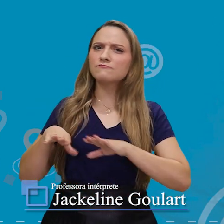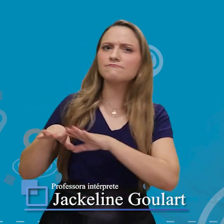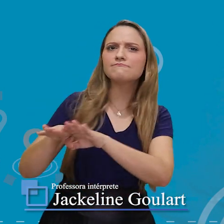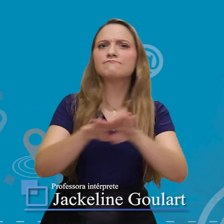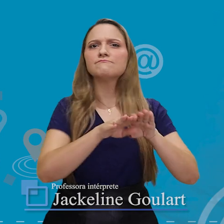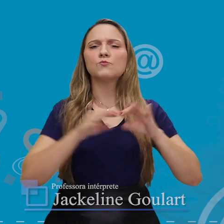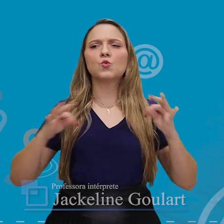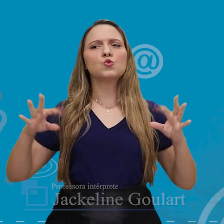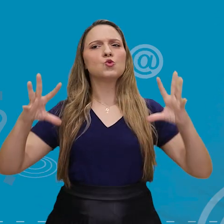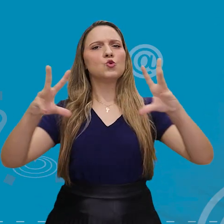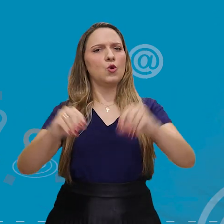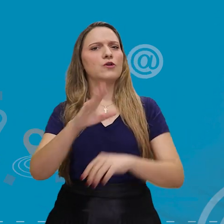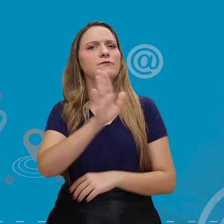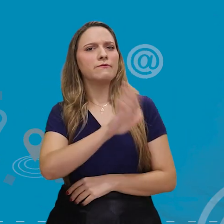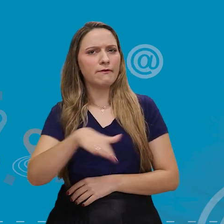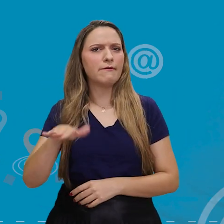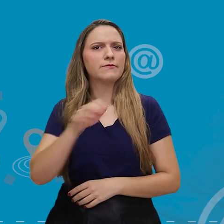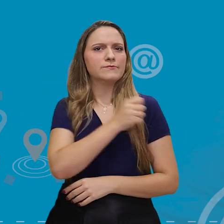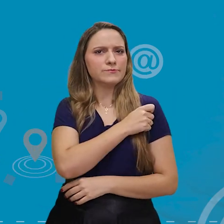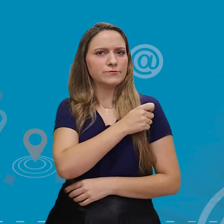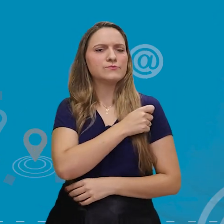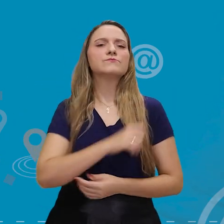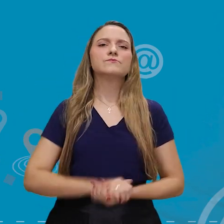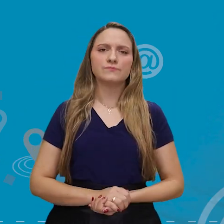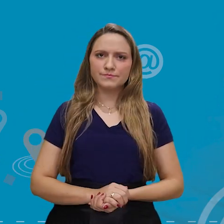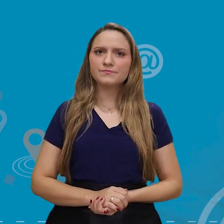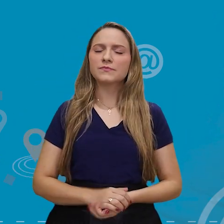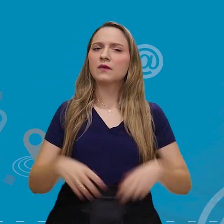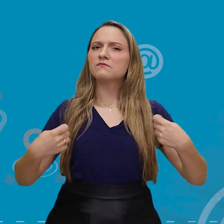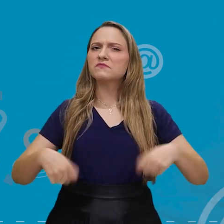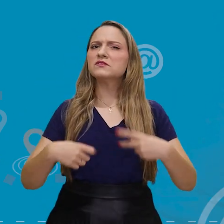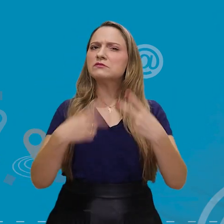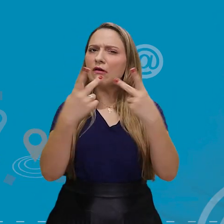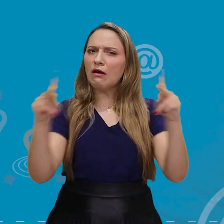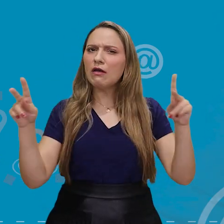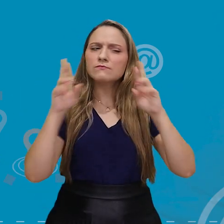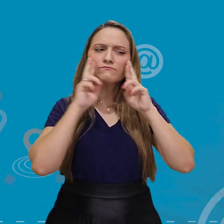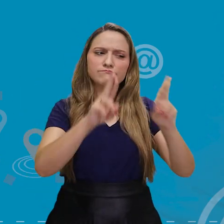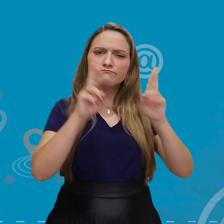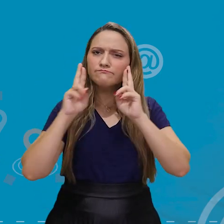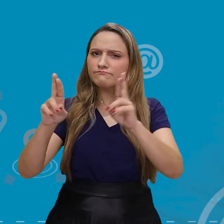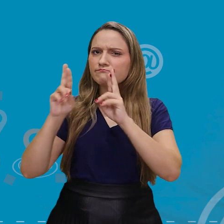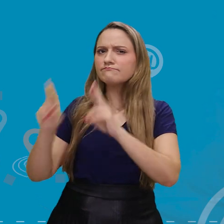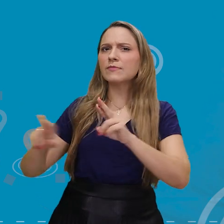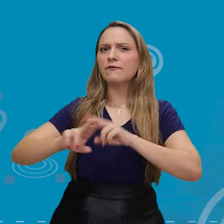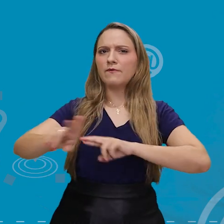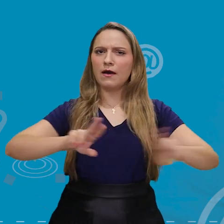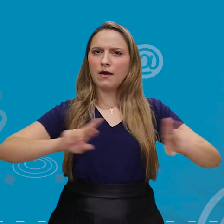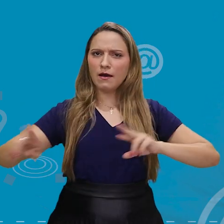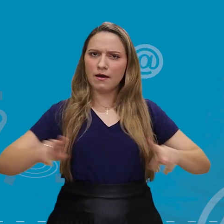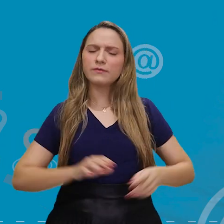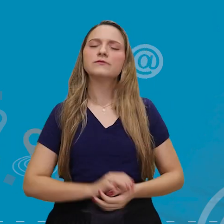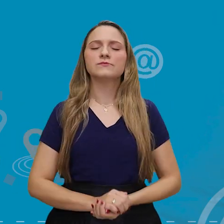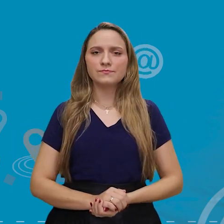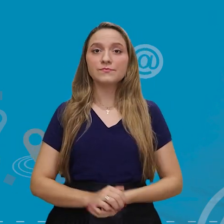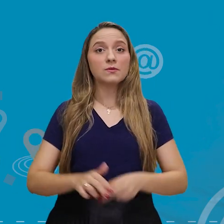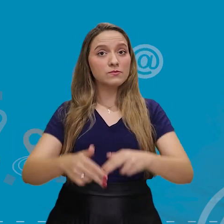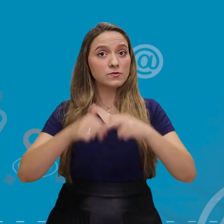equitativas para todas as crianças e estudantes, independente de suas diferenças. Para isso,